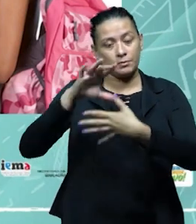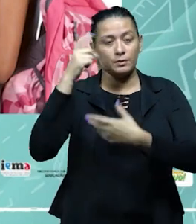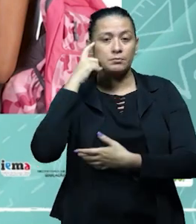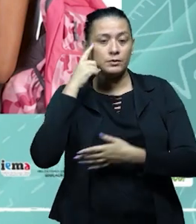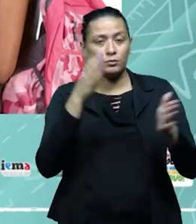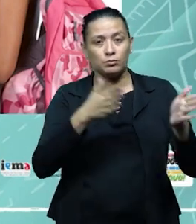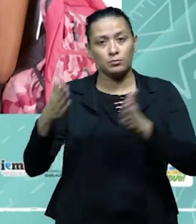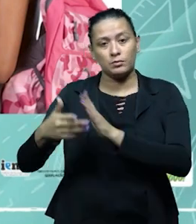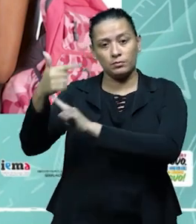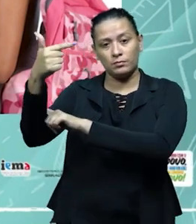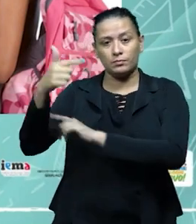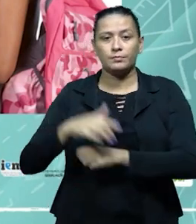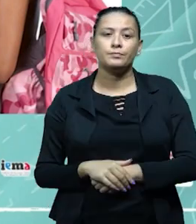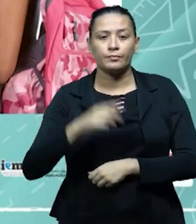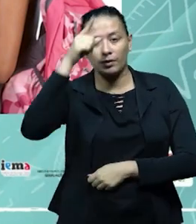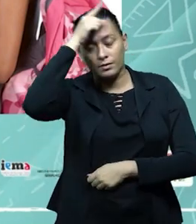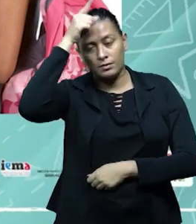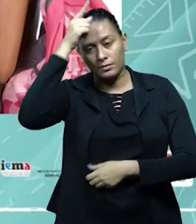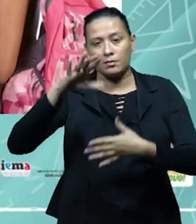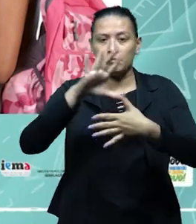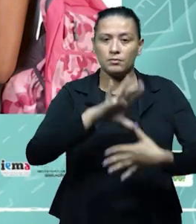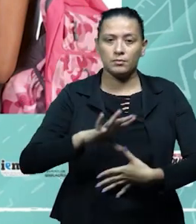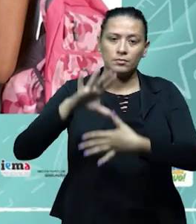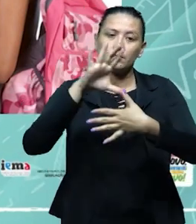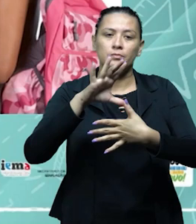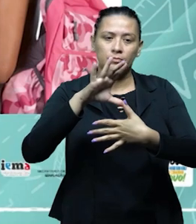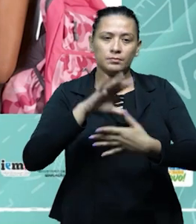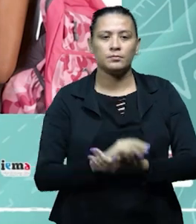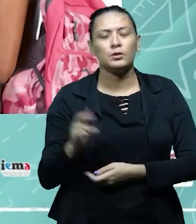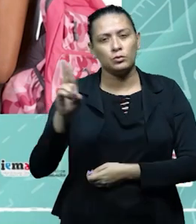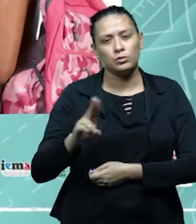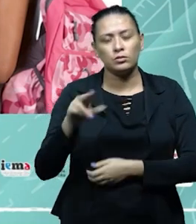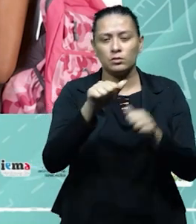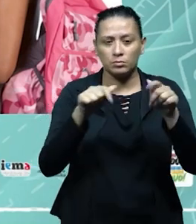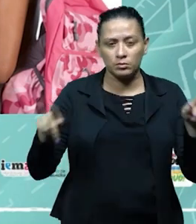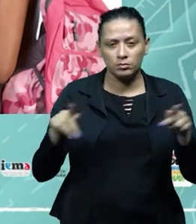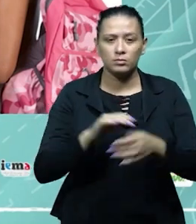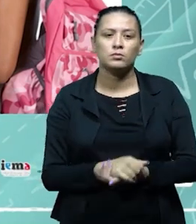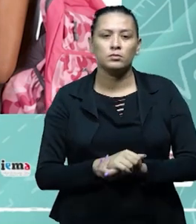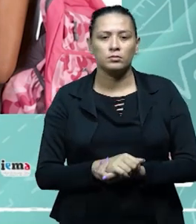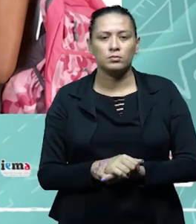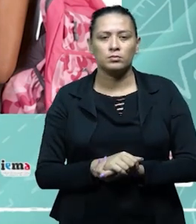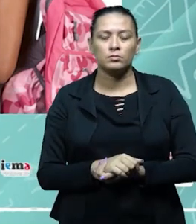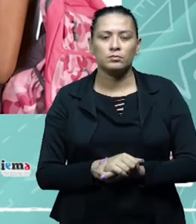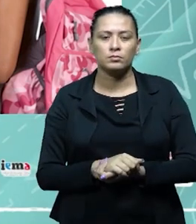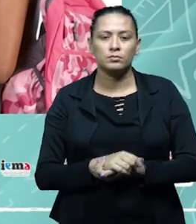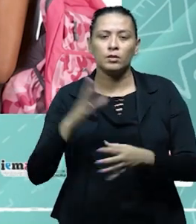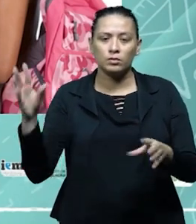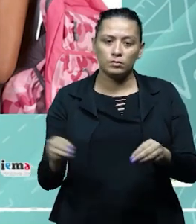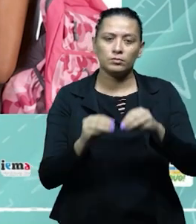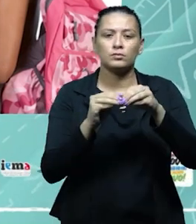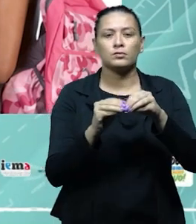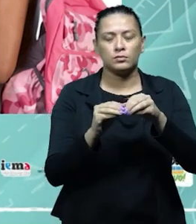mapas mentais parte dois elaborar mapas mentais manuais por meio de aplicativos e retornar os